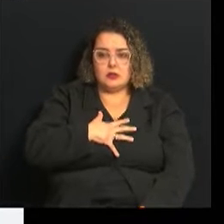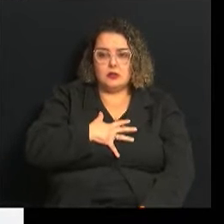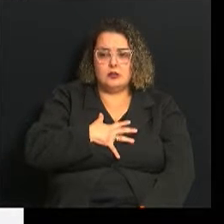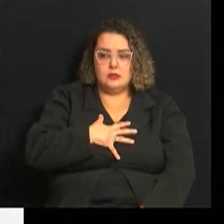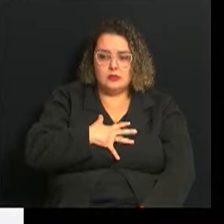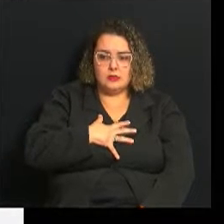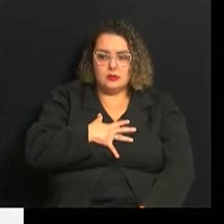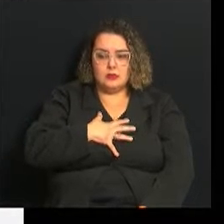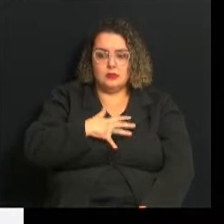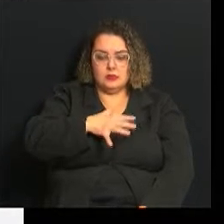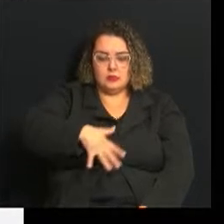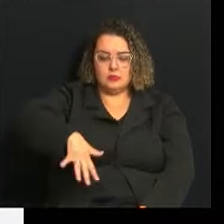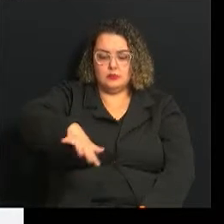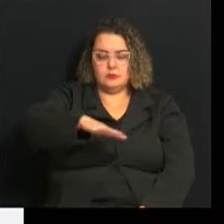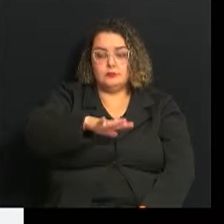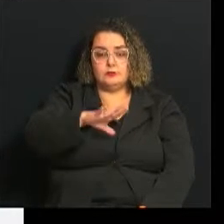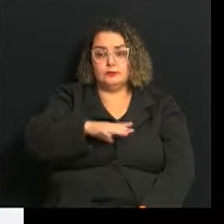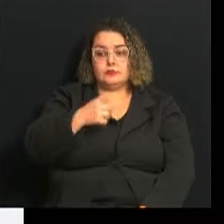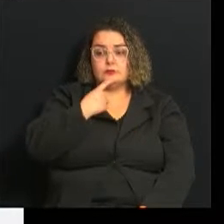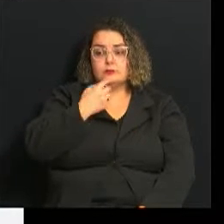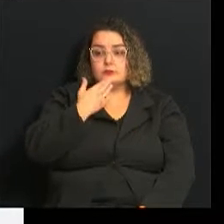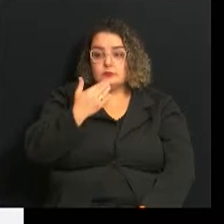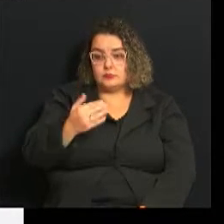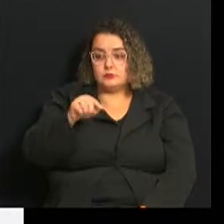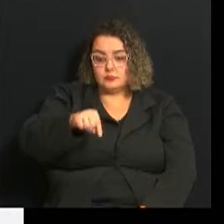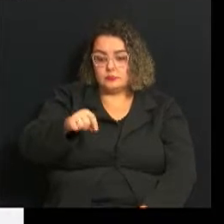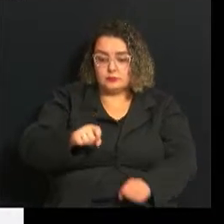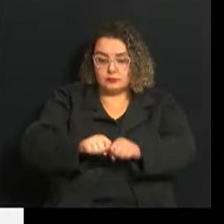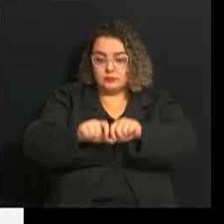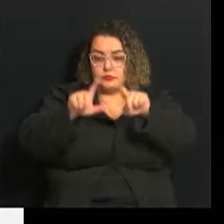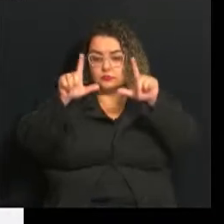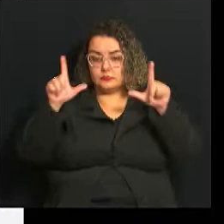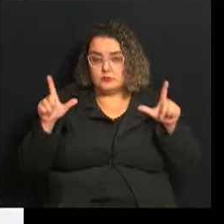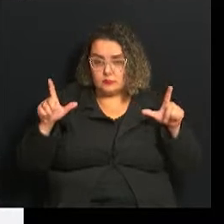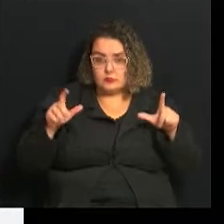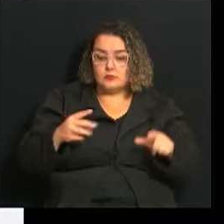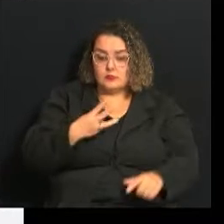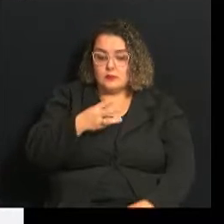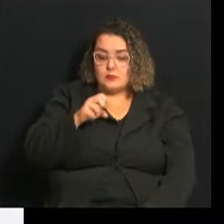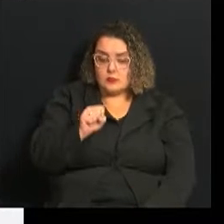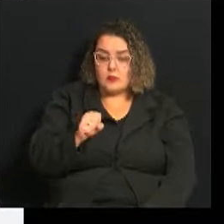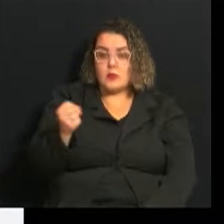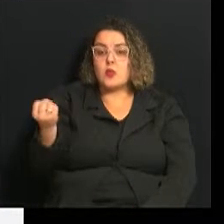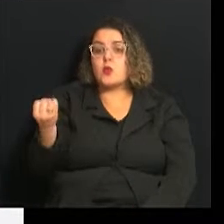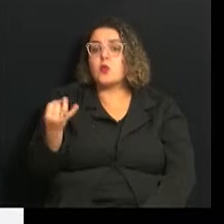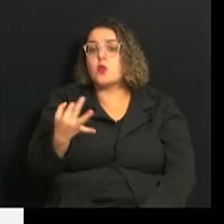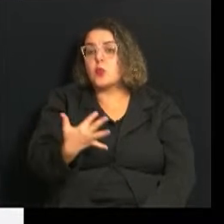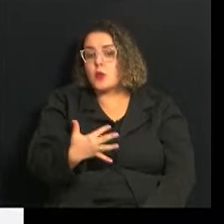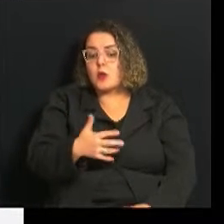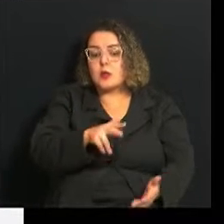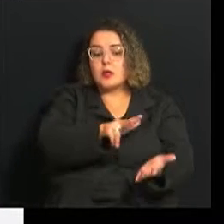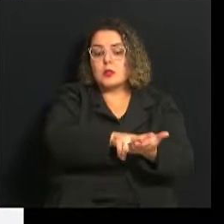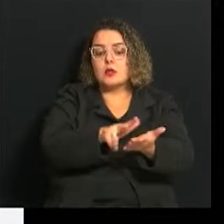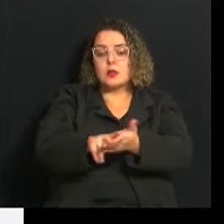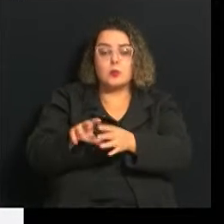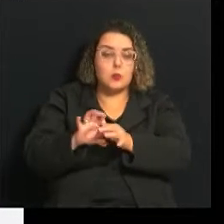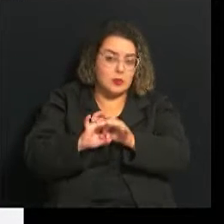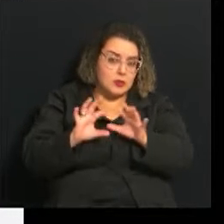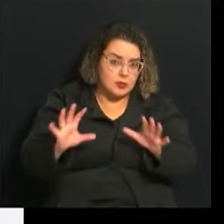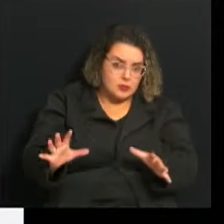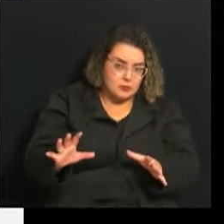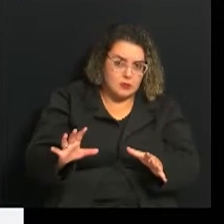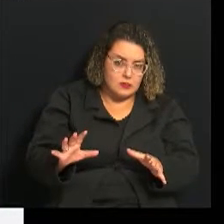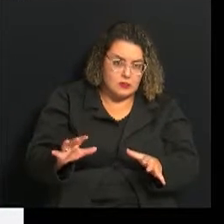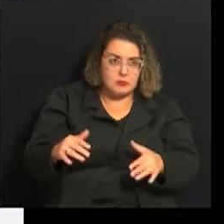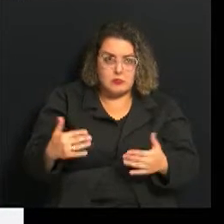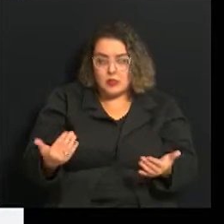município. A gente pediu, inclusive, nessa manhã, dessas 38, quantos leitos nós temos disponíveis, mas até